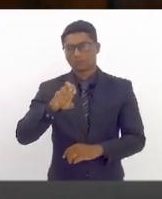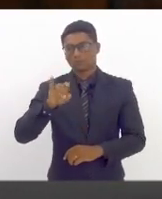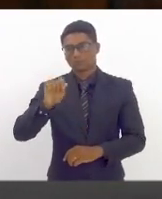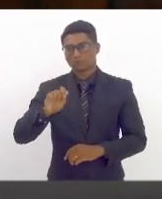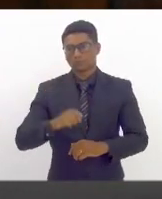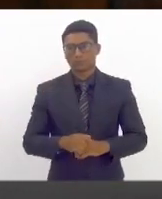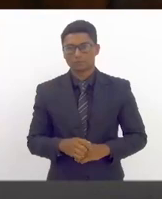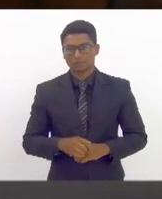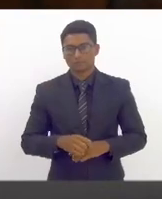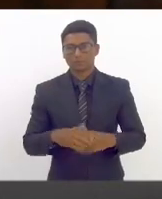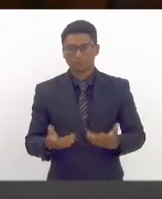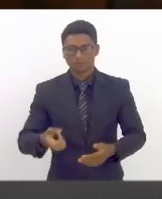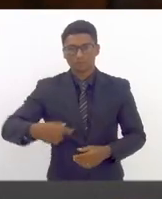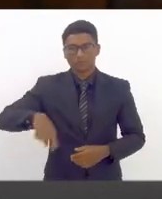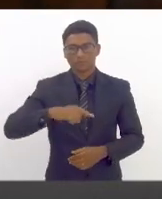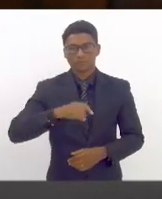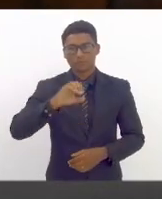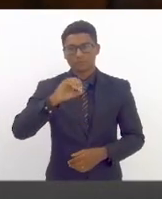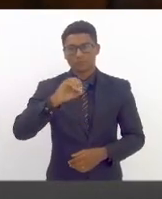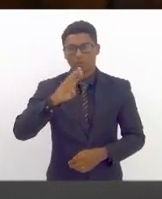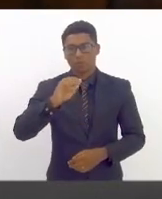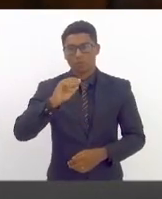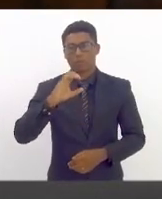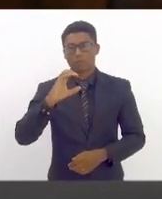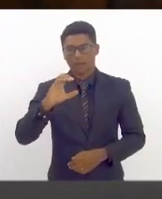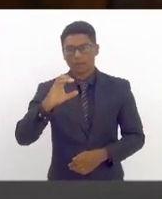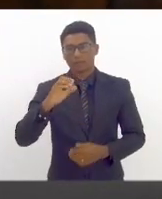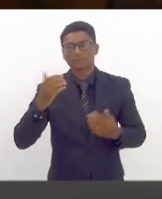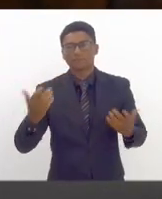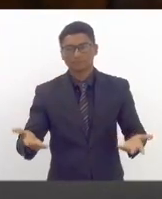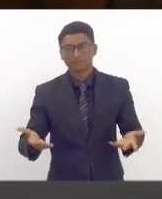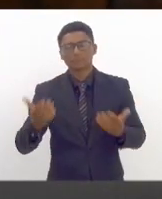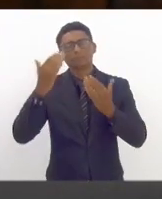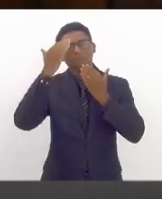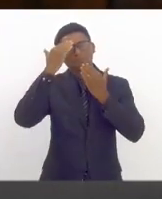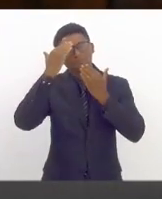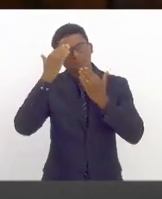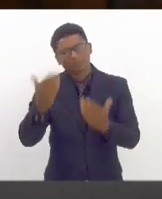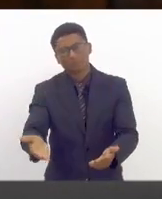é isso nós somos o baque eu queria agradecer muito né Queria